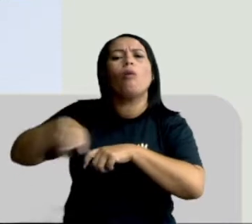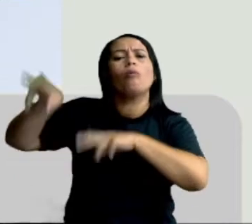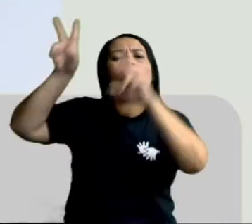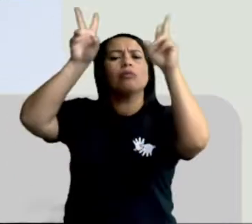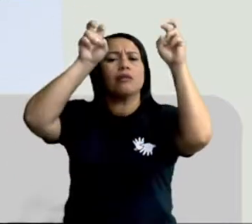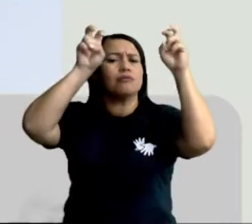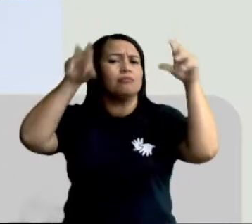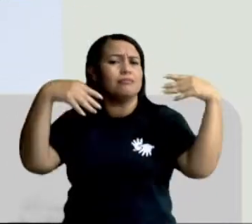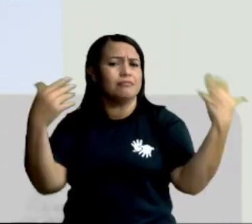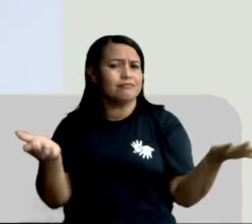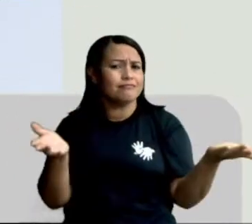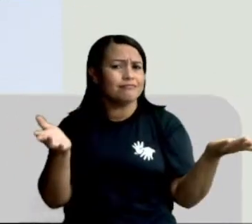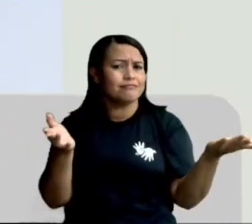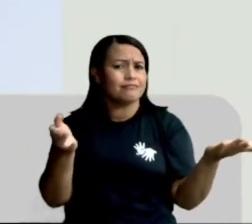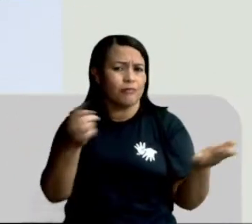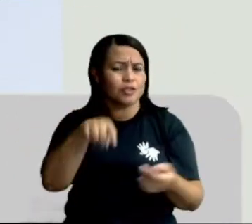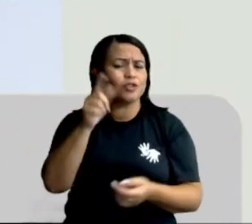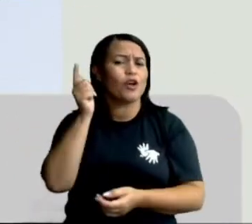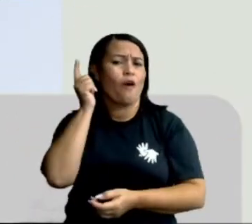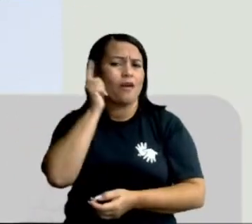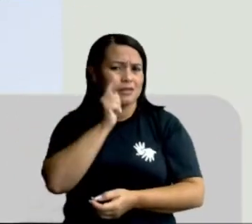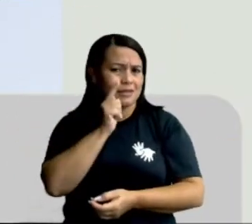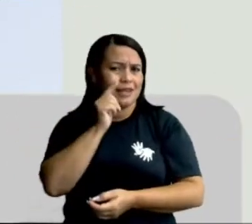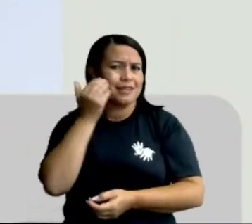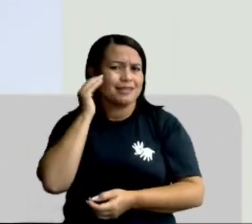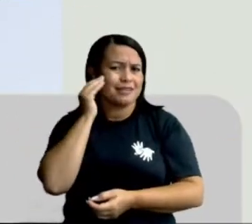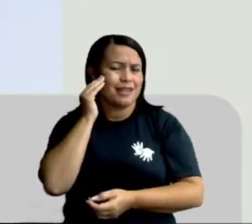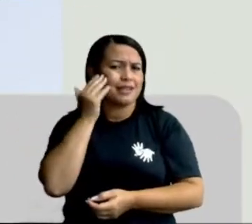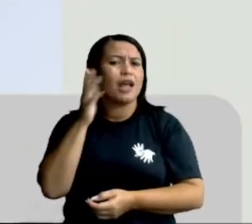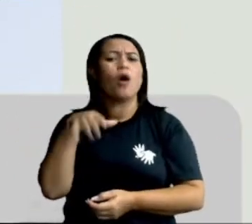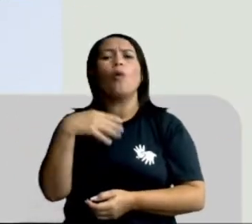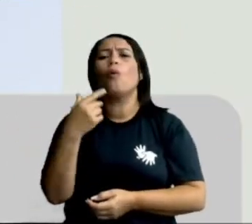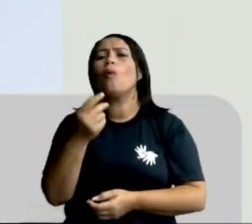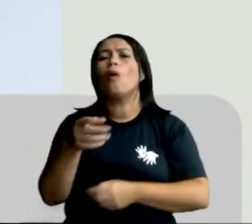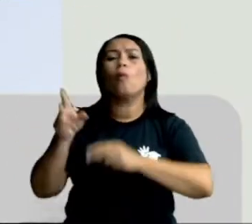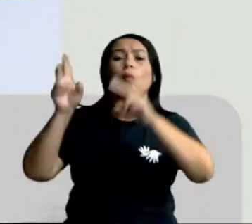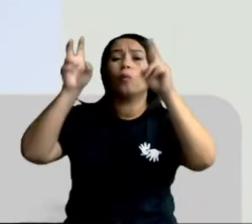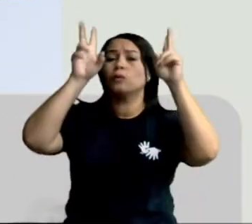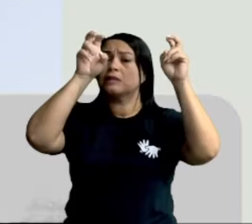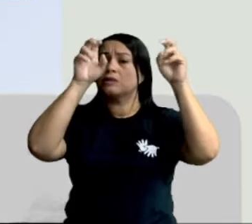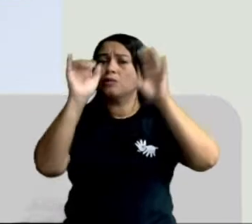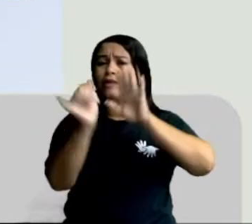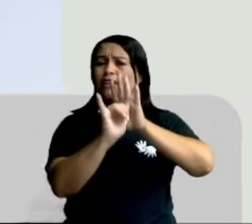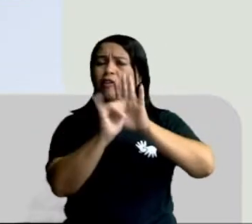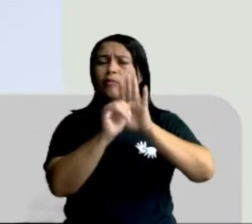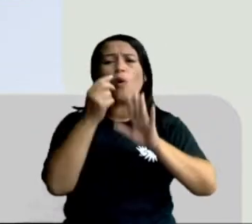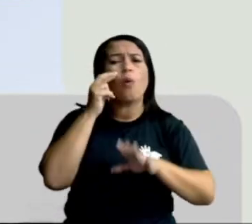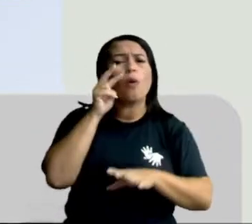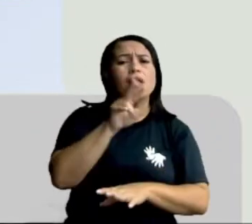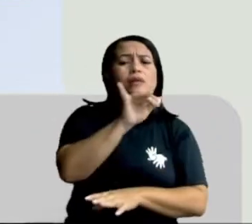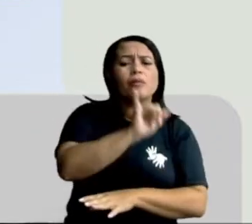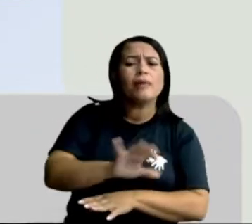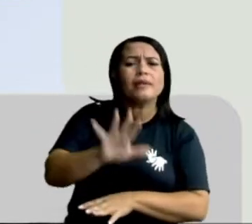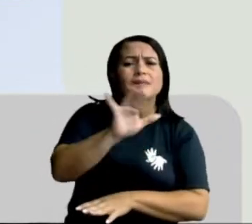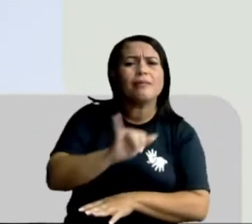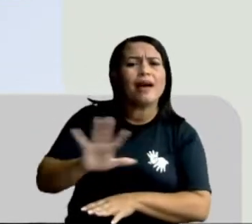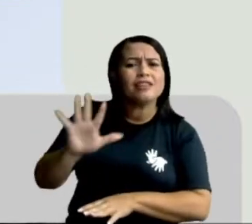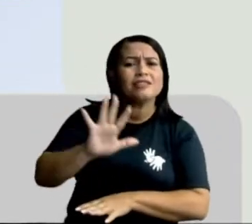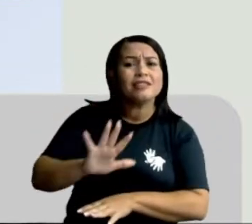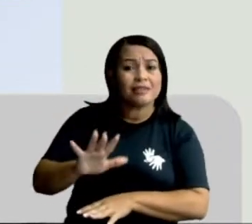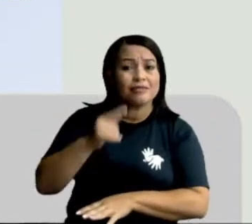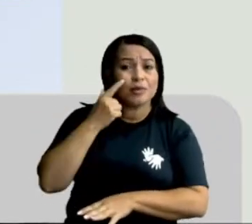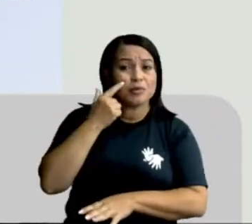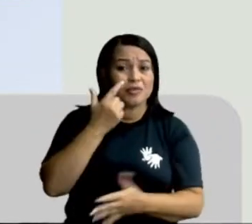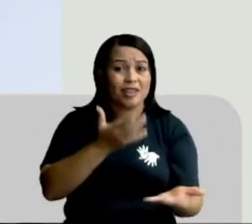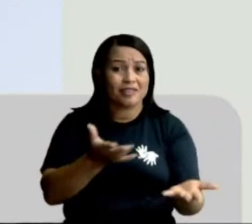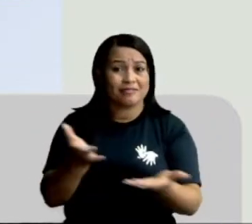dessa fábula? Você consegue identificar o título dessa fábula somente olhando para essas imagens?